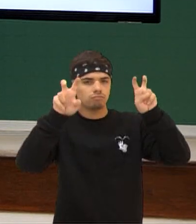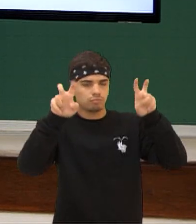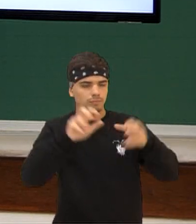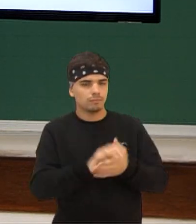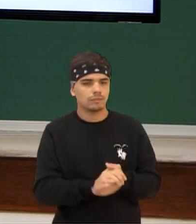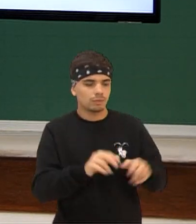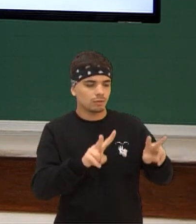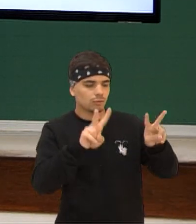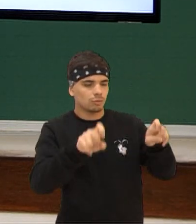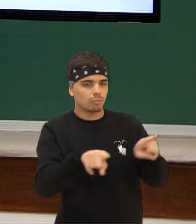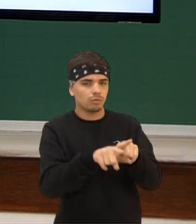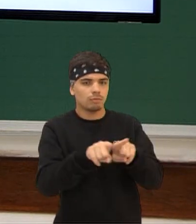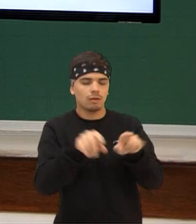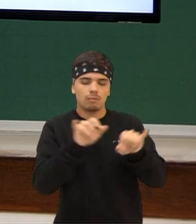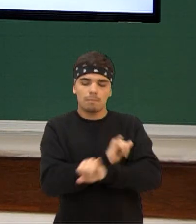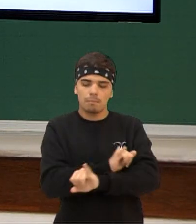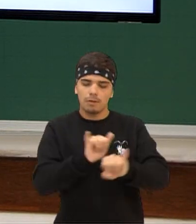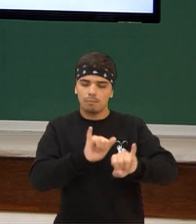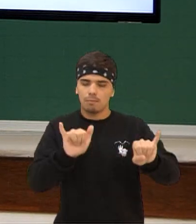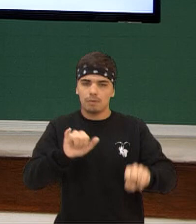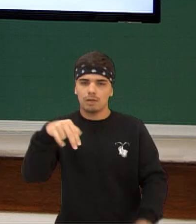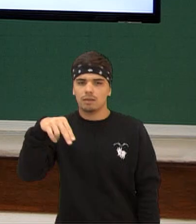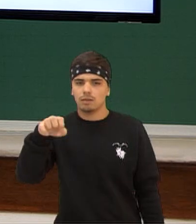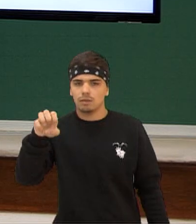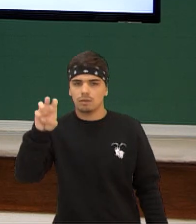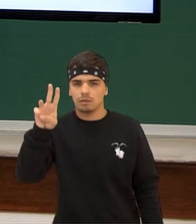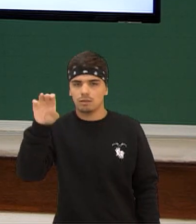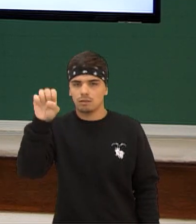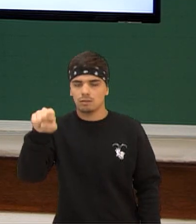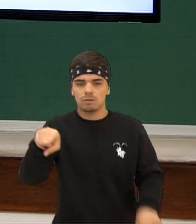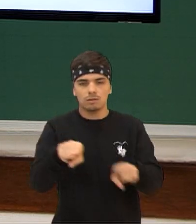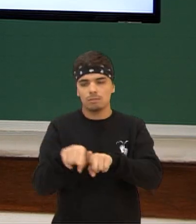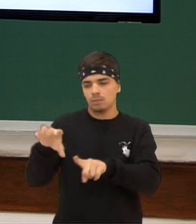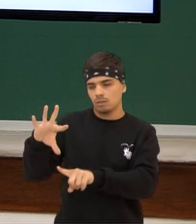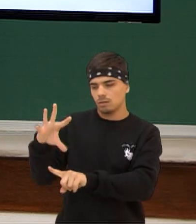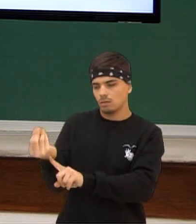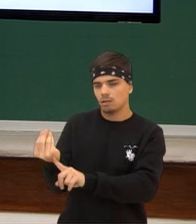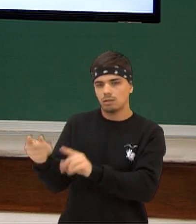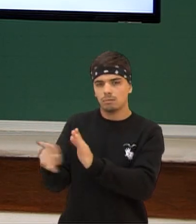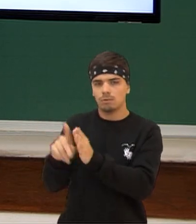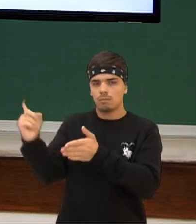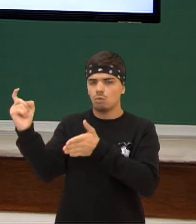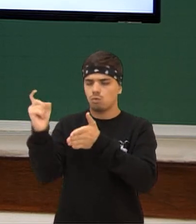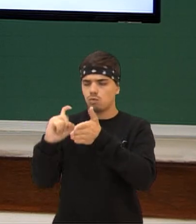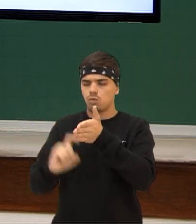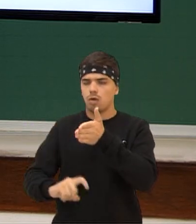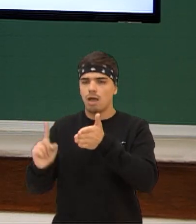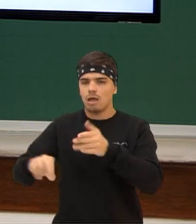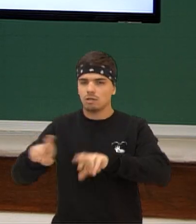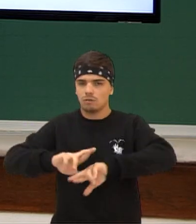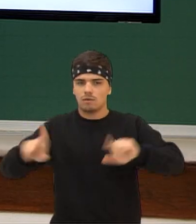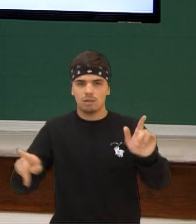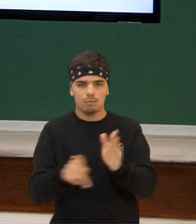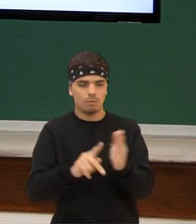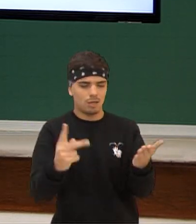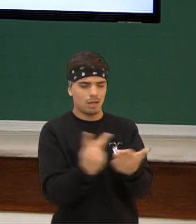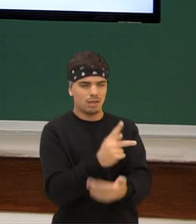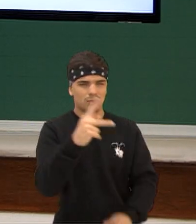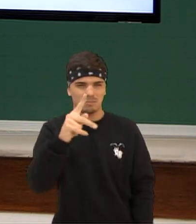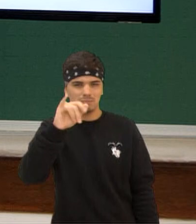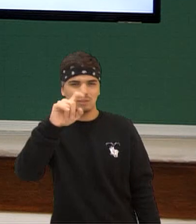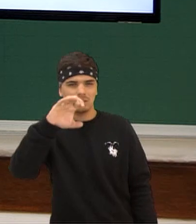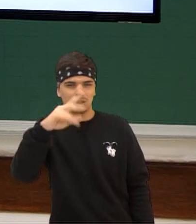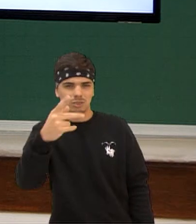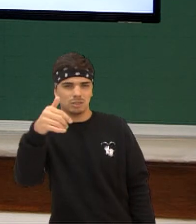falamos sobre as News que são as notícias e falamos sobre a arte do grafite que é muito diferente da pichação